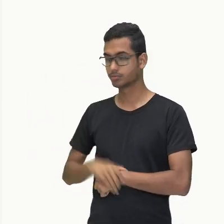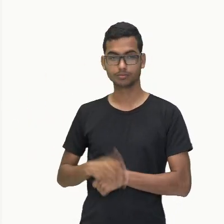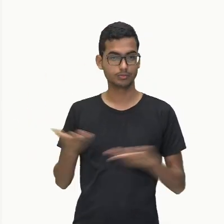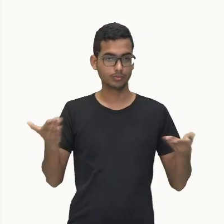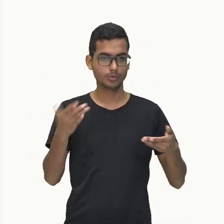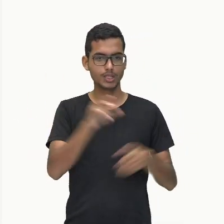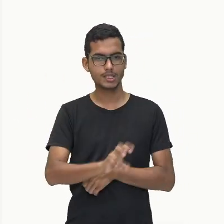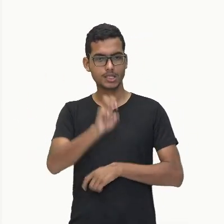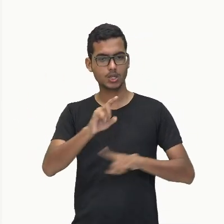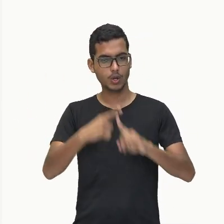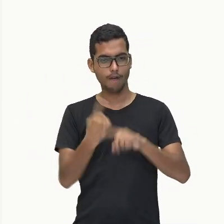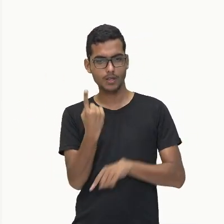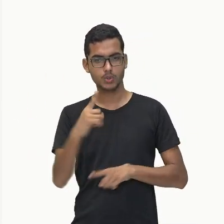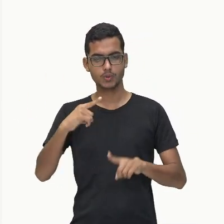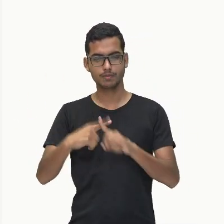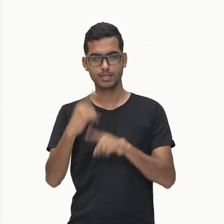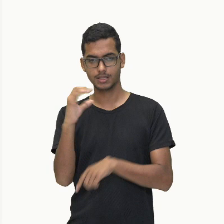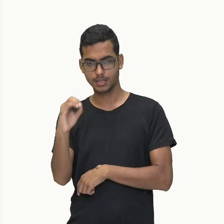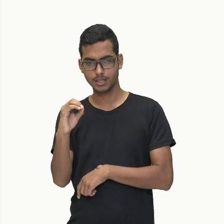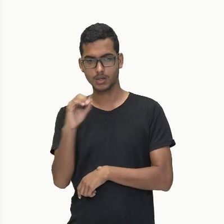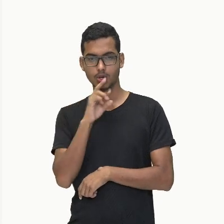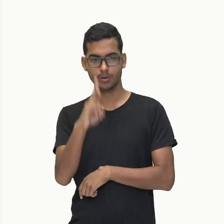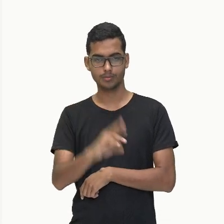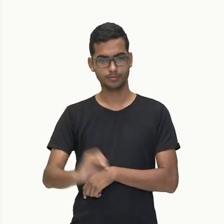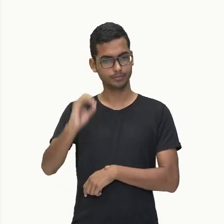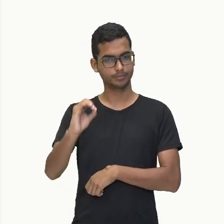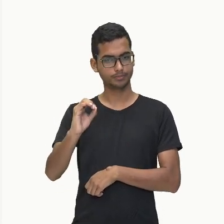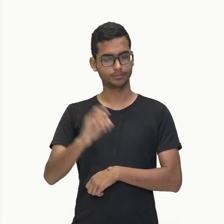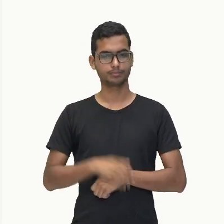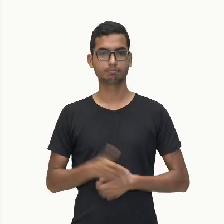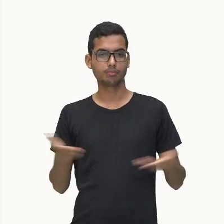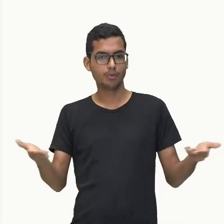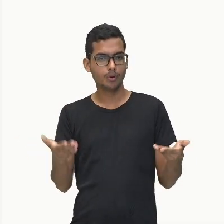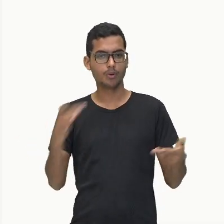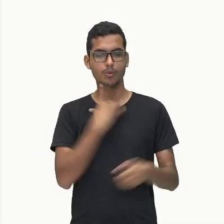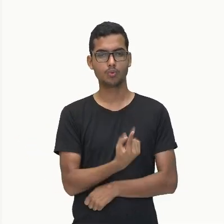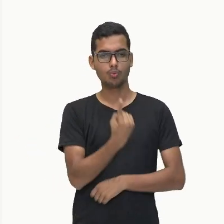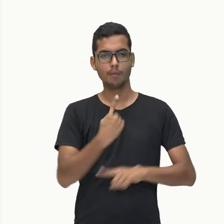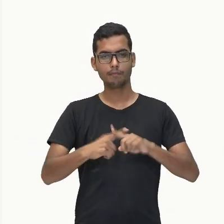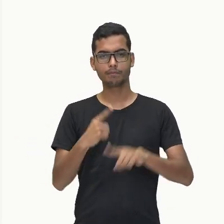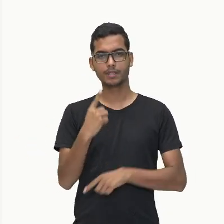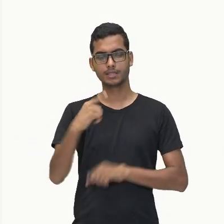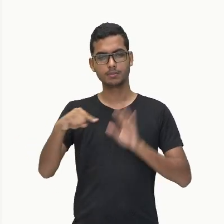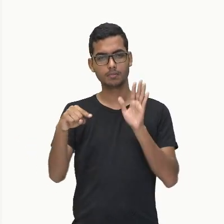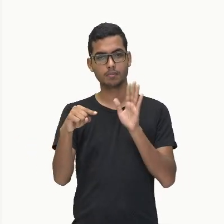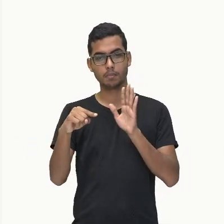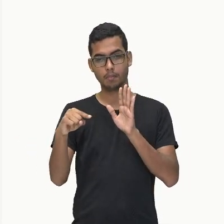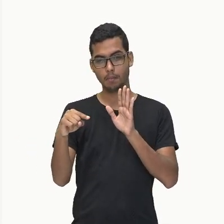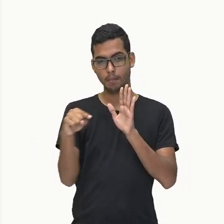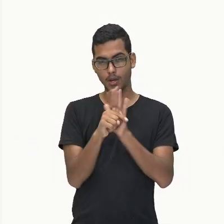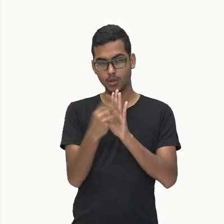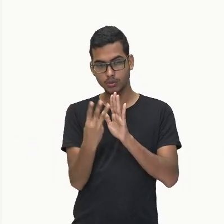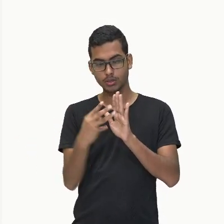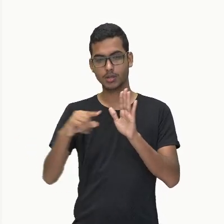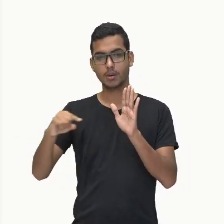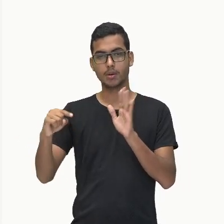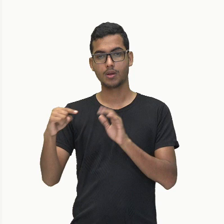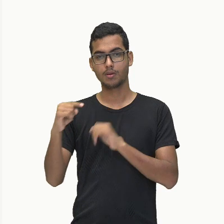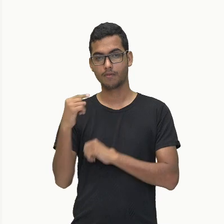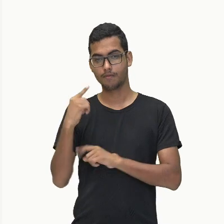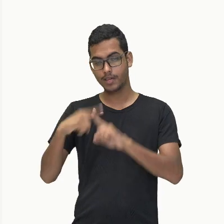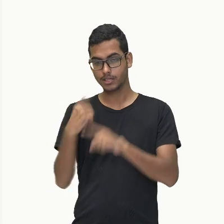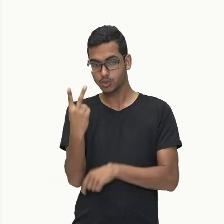5 vezes 1 vezes 0, resultado disso é 0. E 1 vezes menos 3 vezes 2, resultado disso é menos